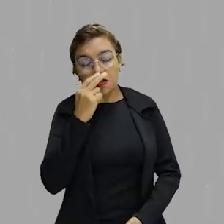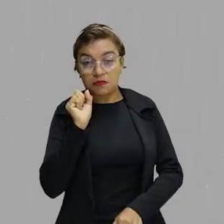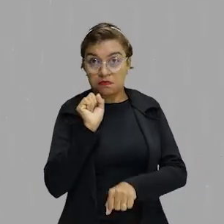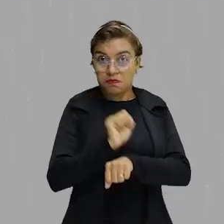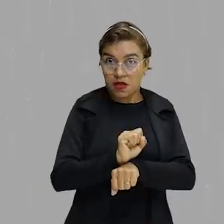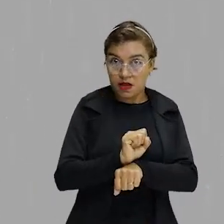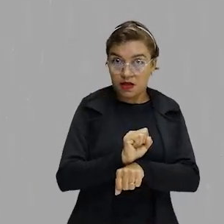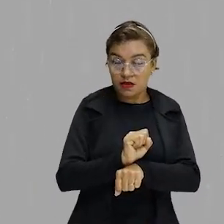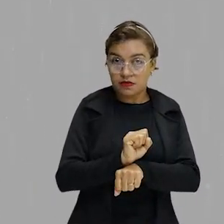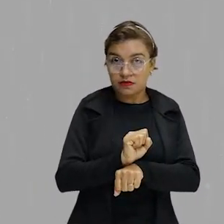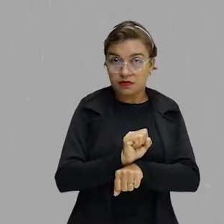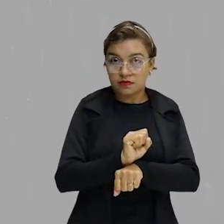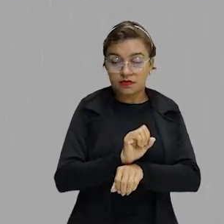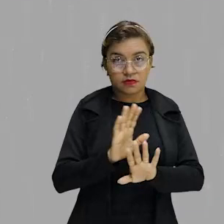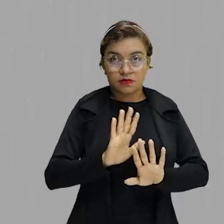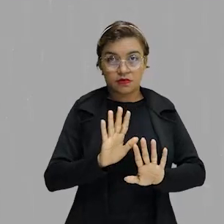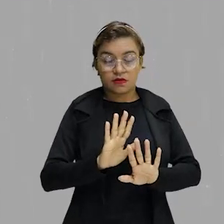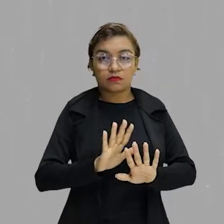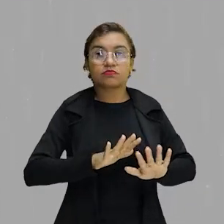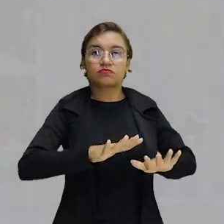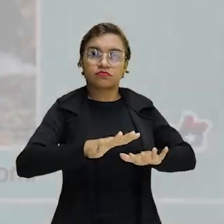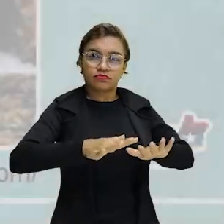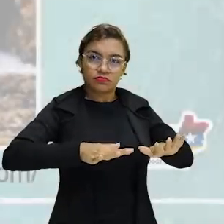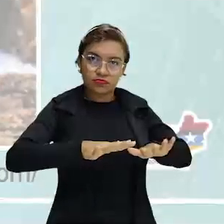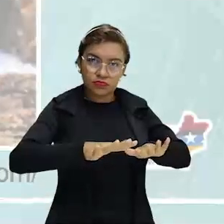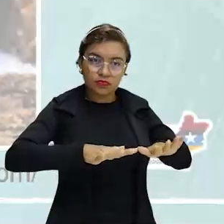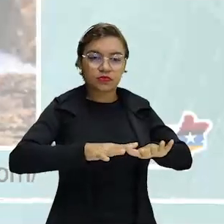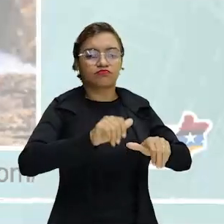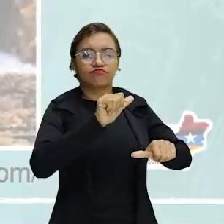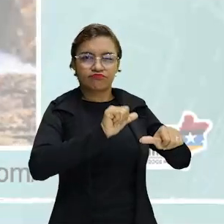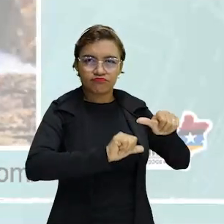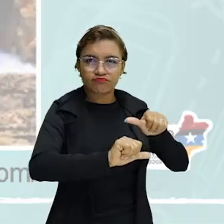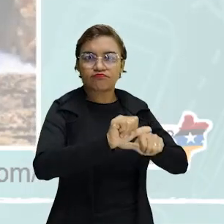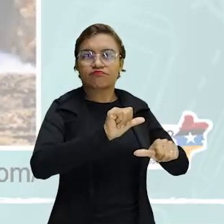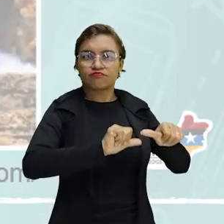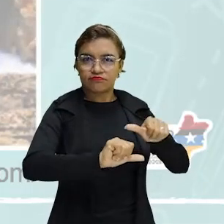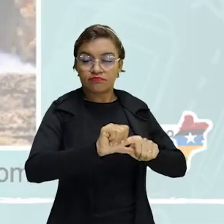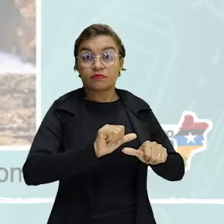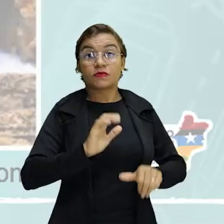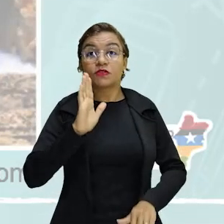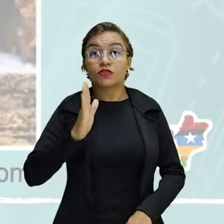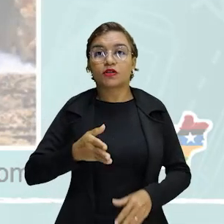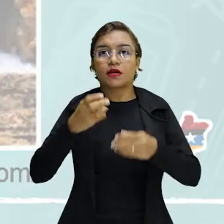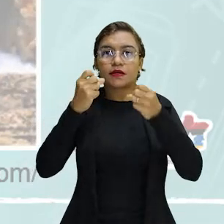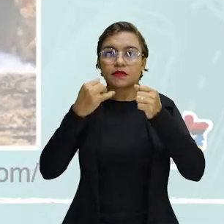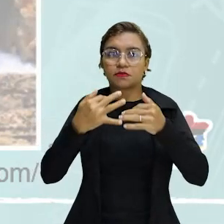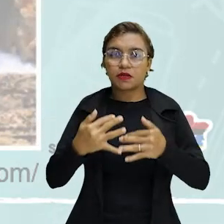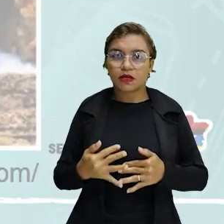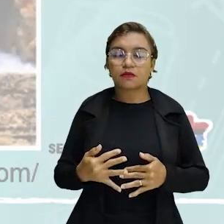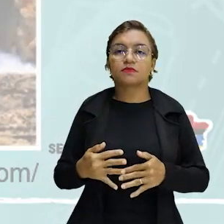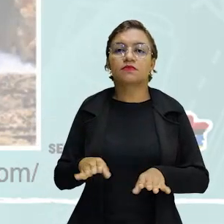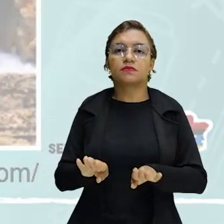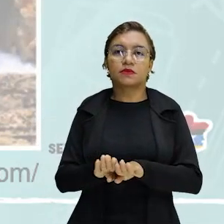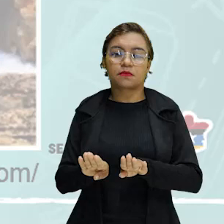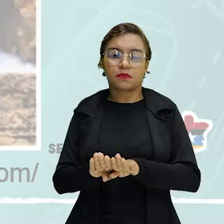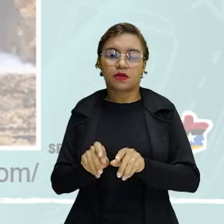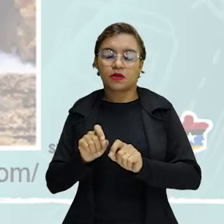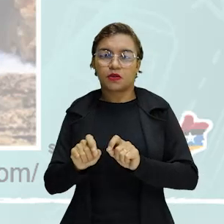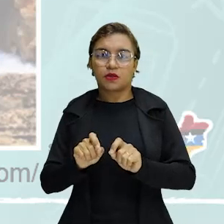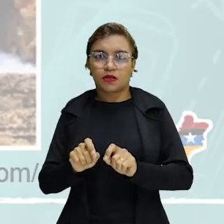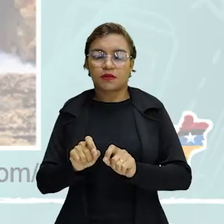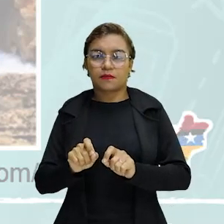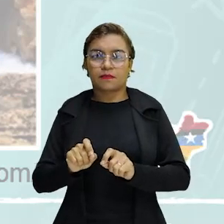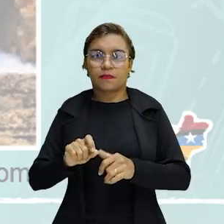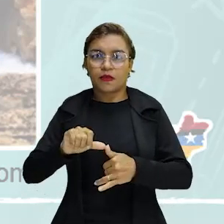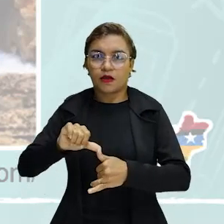ele não é. O nosso planeta ele está em constante transformação. E nós já falamos, inclusive, sobre isso, né, que os continentes, por